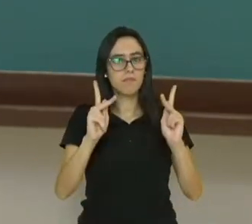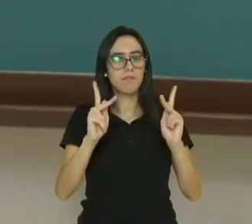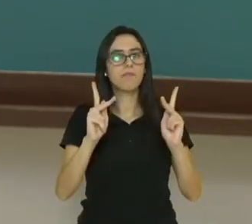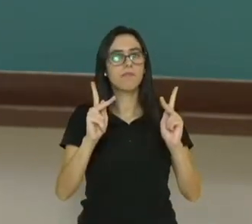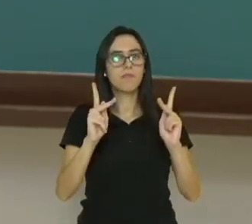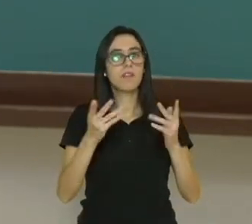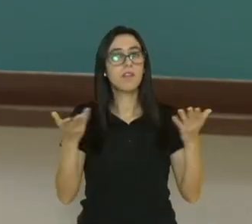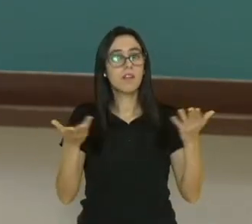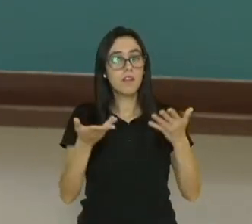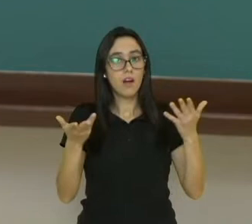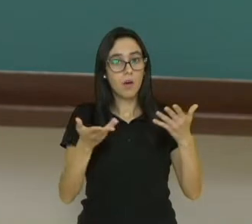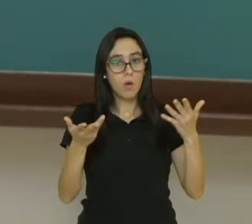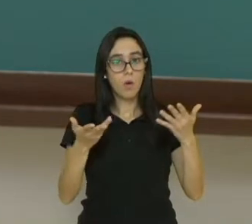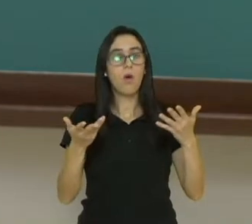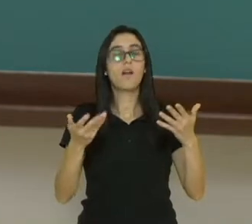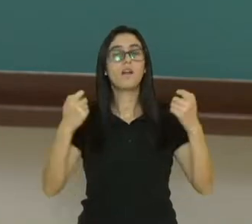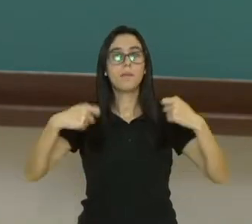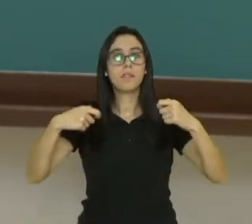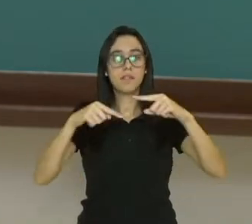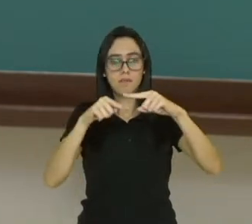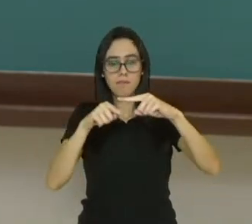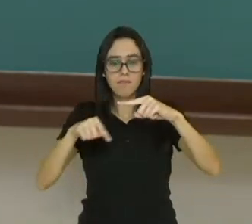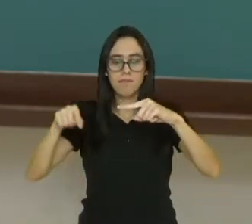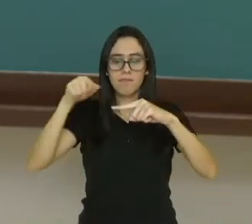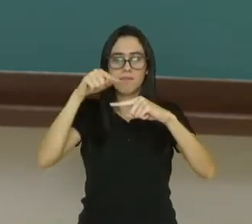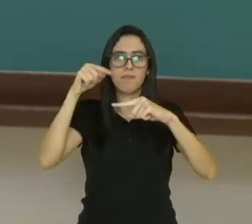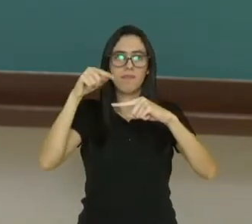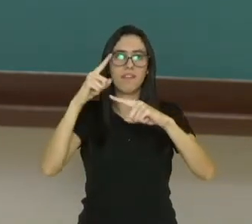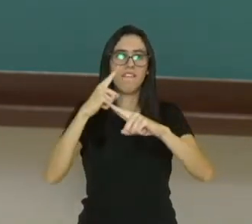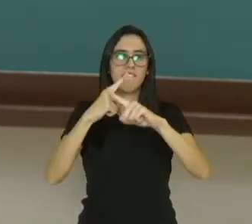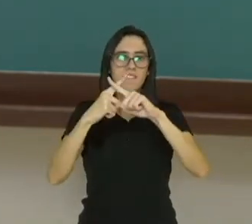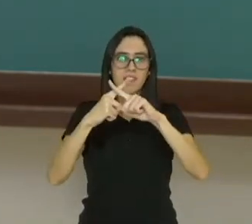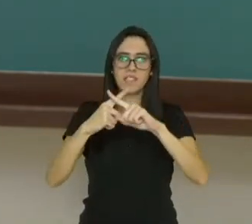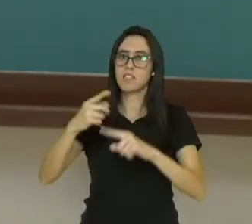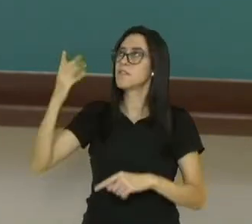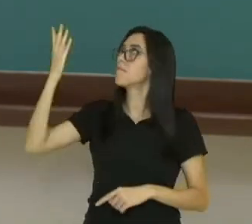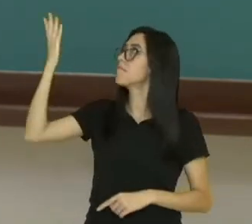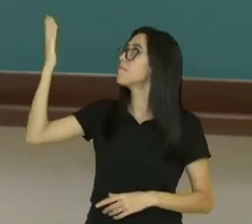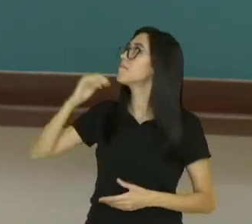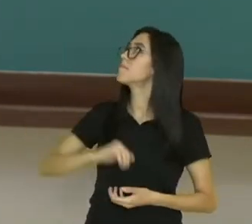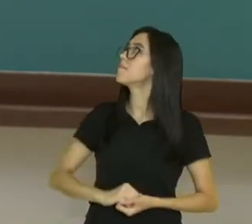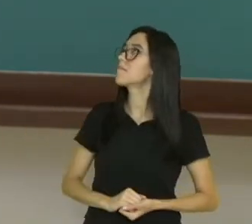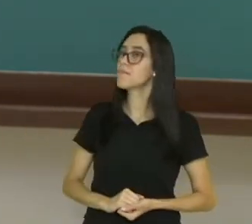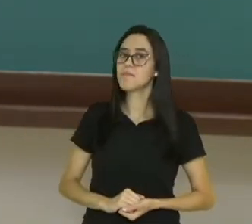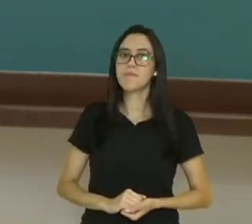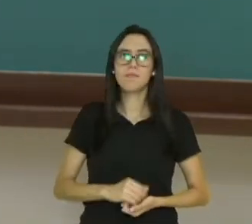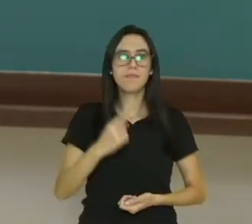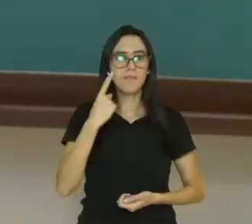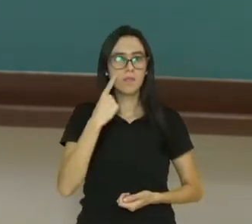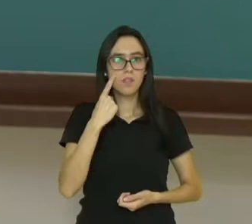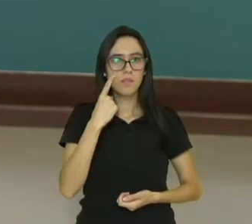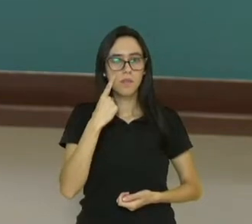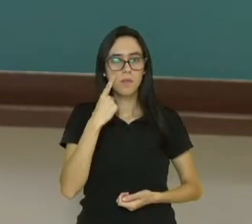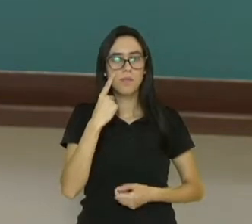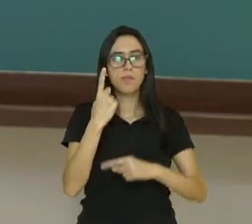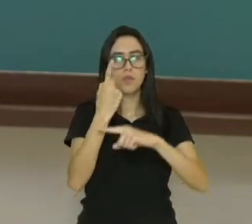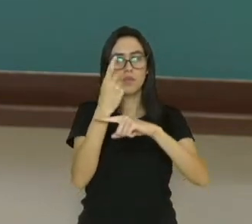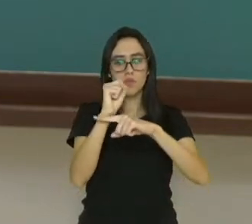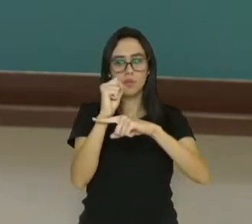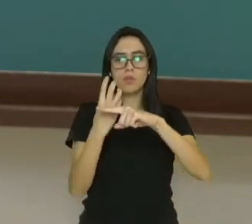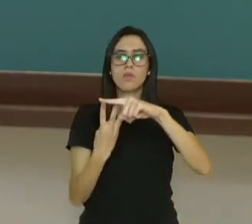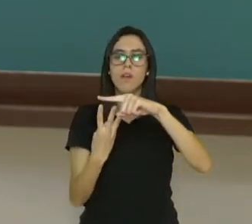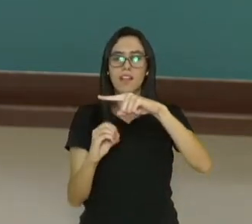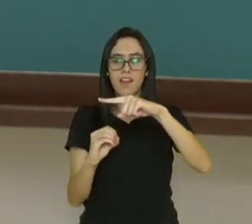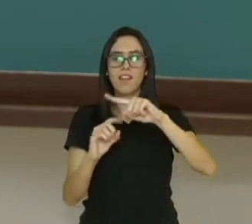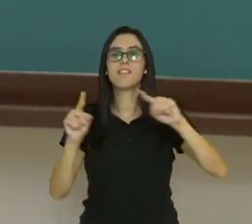com o numerador dessa mesma fração. 3 vezes 6, 18. Isso, 18/30, é uma fração